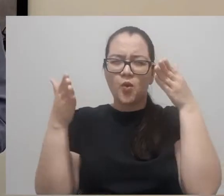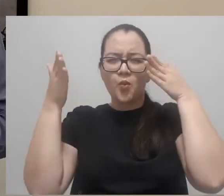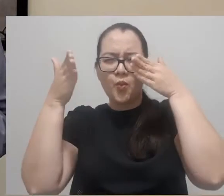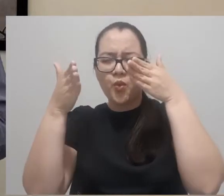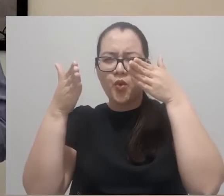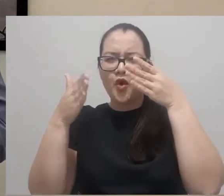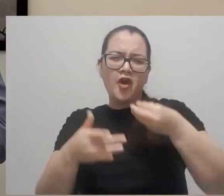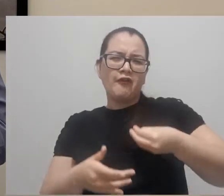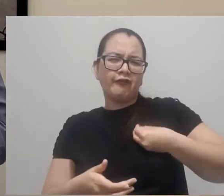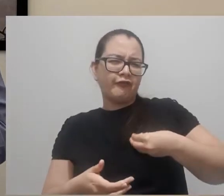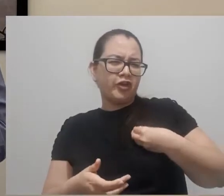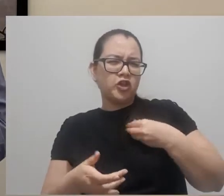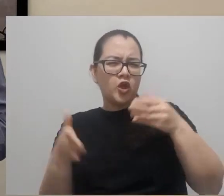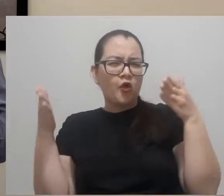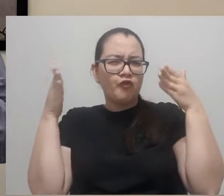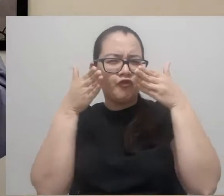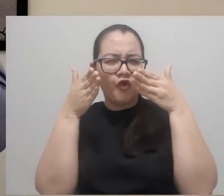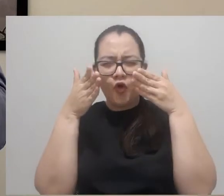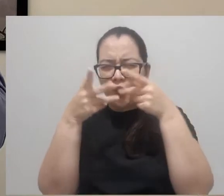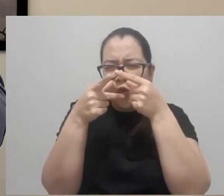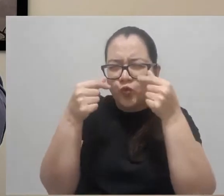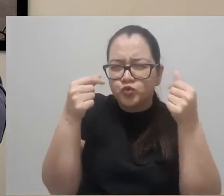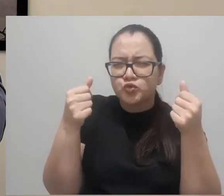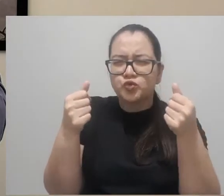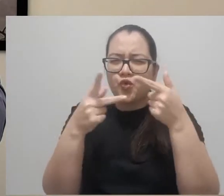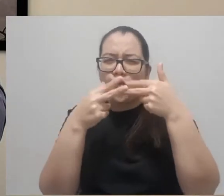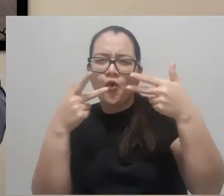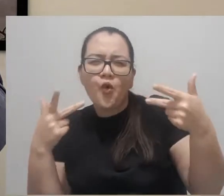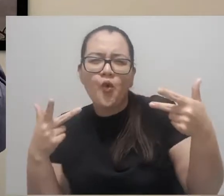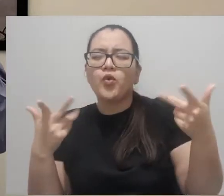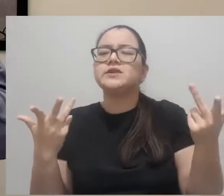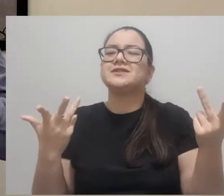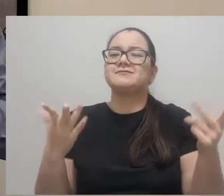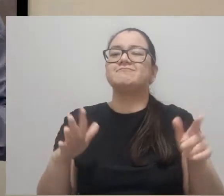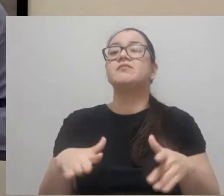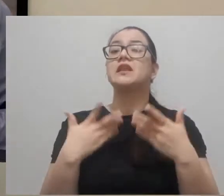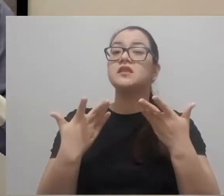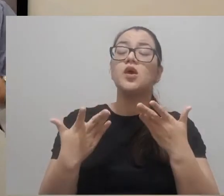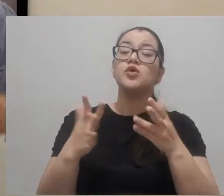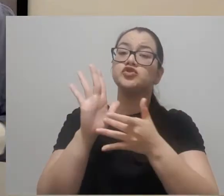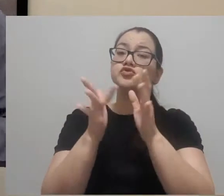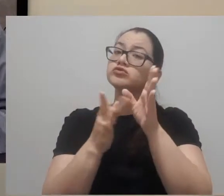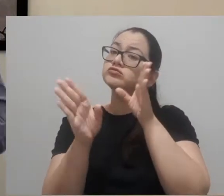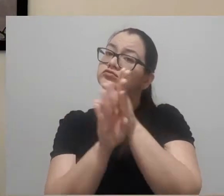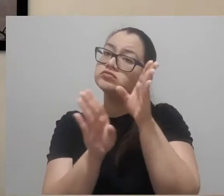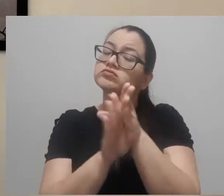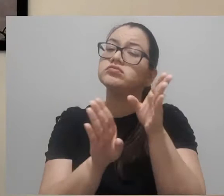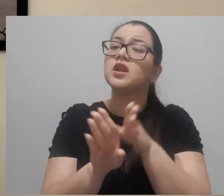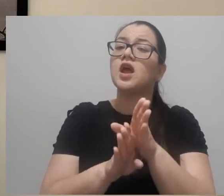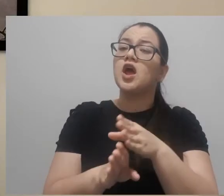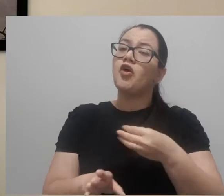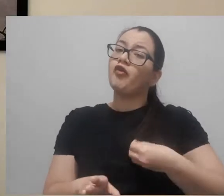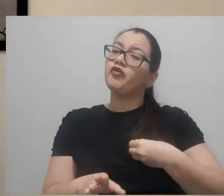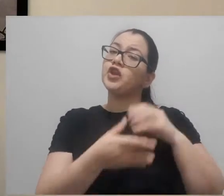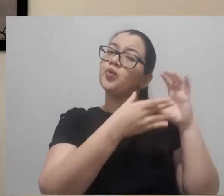função daquilo que eles possuíam. Então ele vai advertir para que eles não vivessem nesse contexto. Então